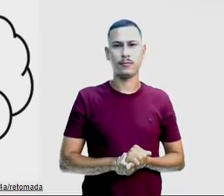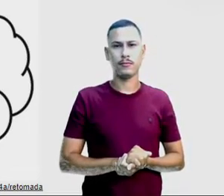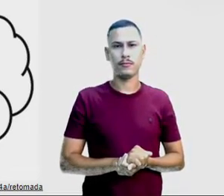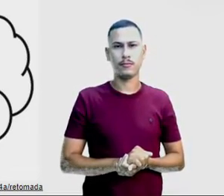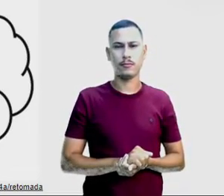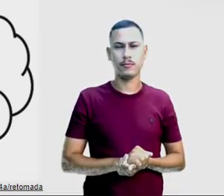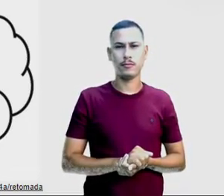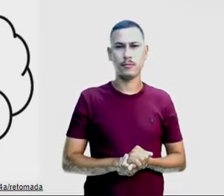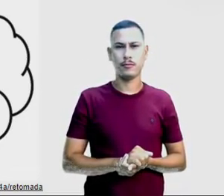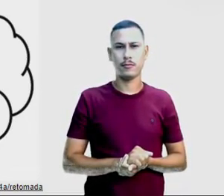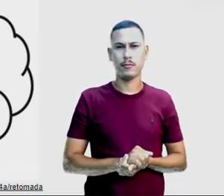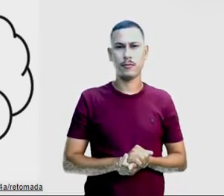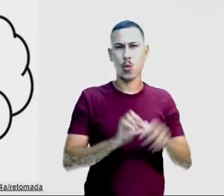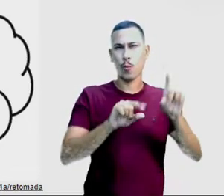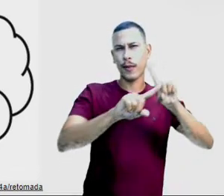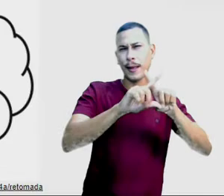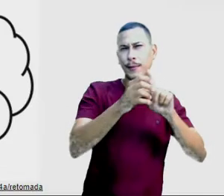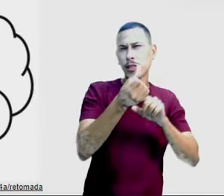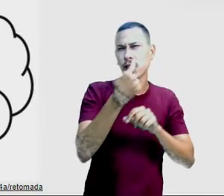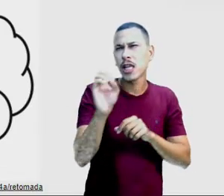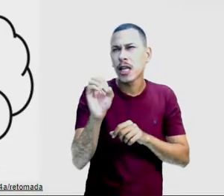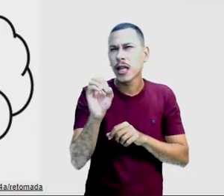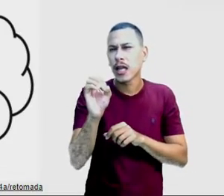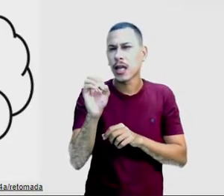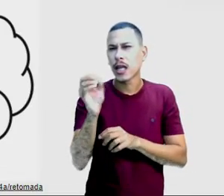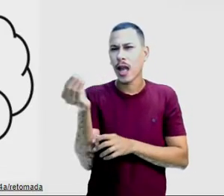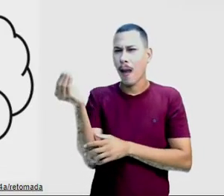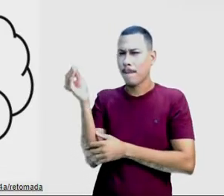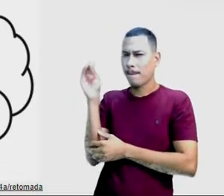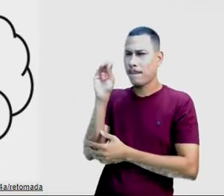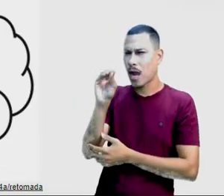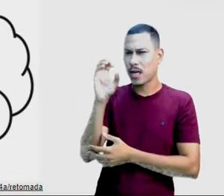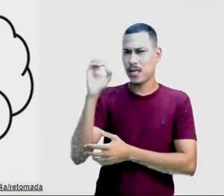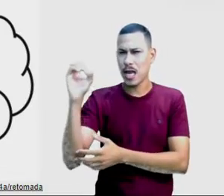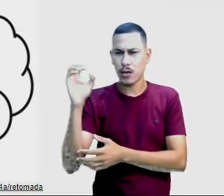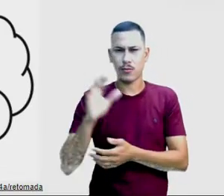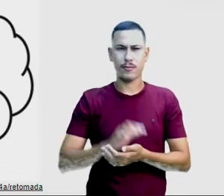que eu multipliquei por 60. Acrescento 0,